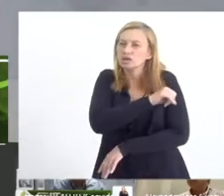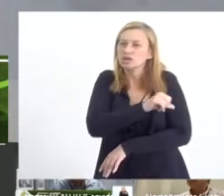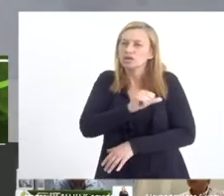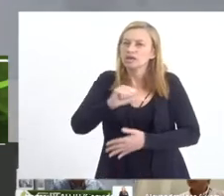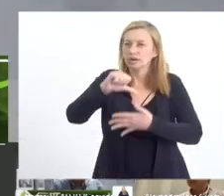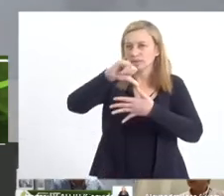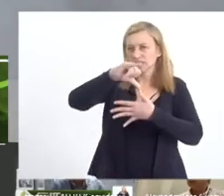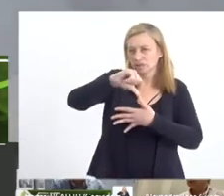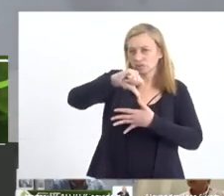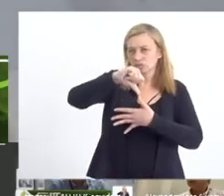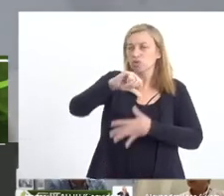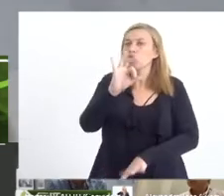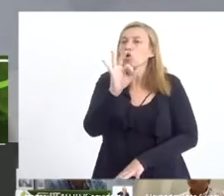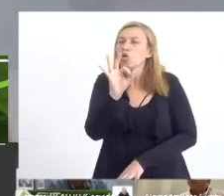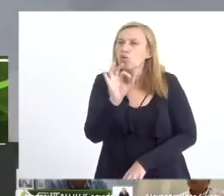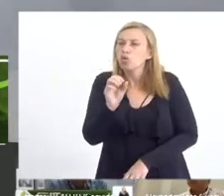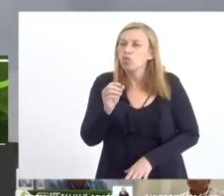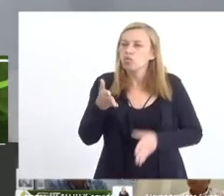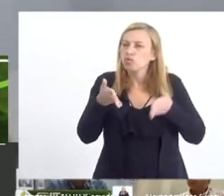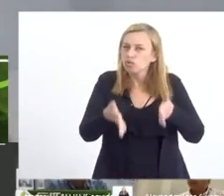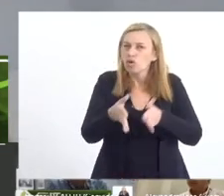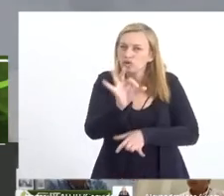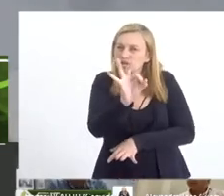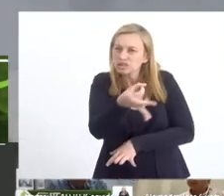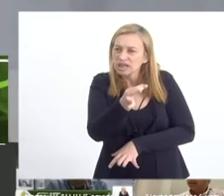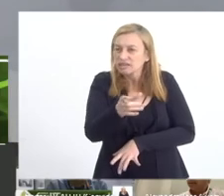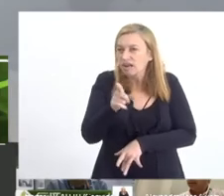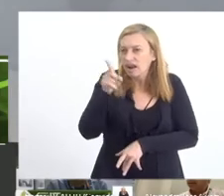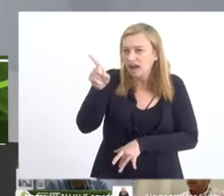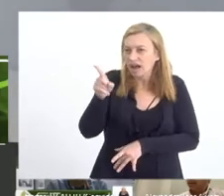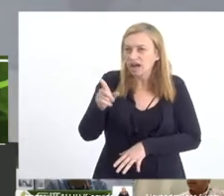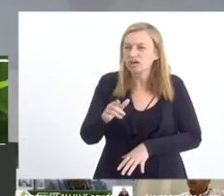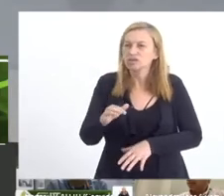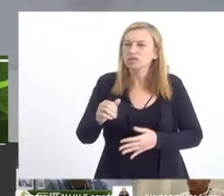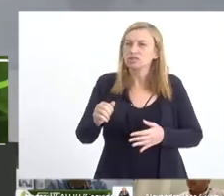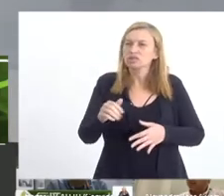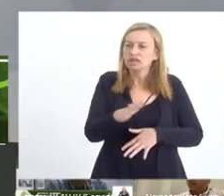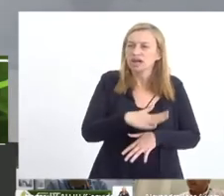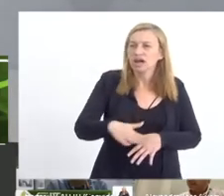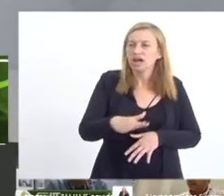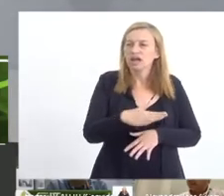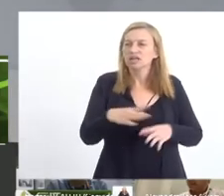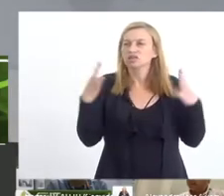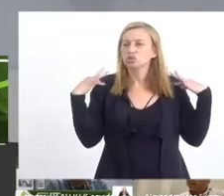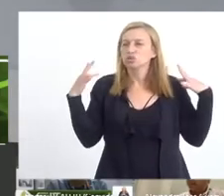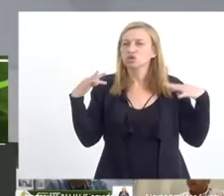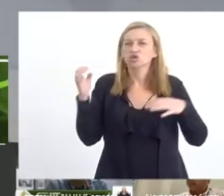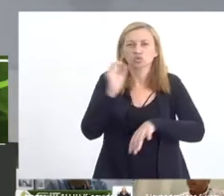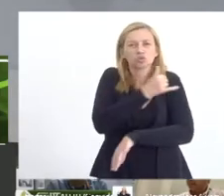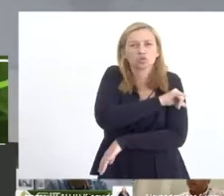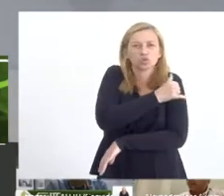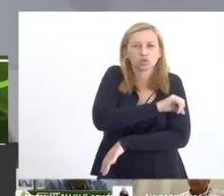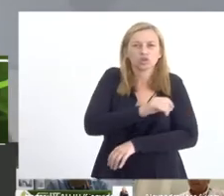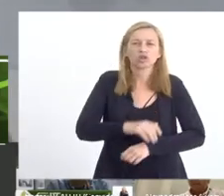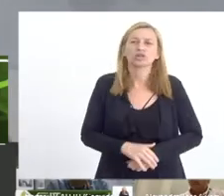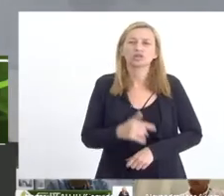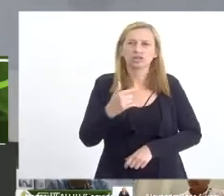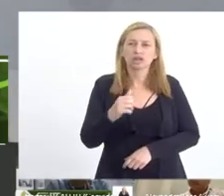é o foco tem que estar lá, o maior mercado de turismo do Rio de Janeiro e